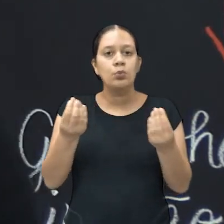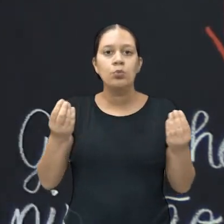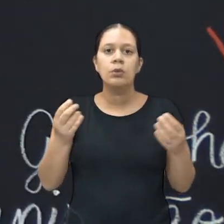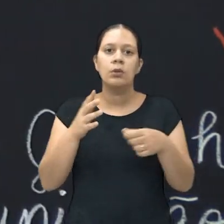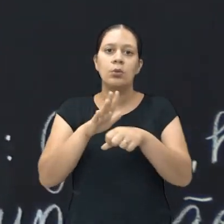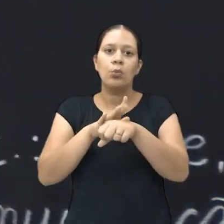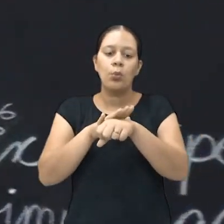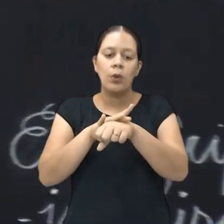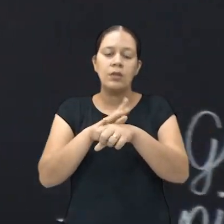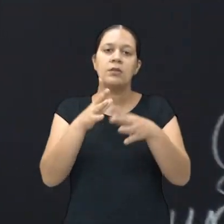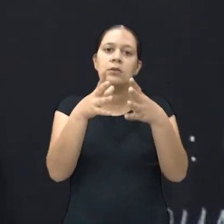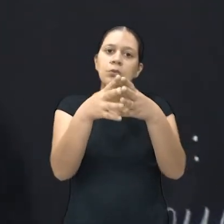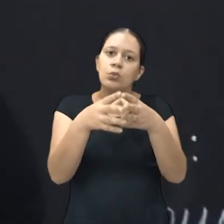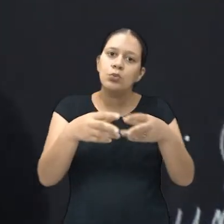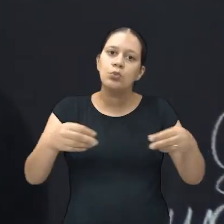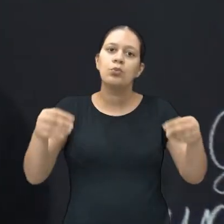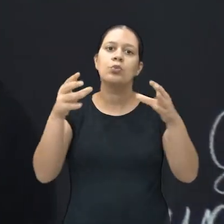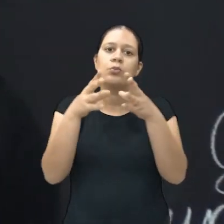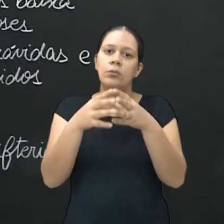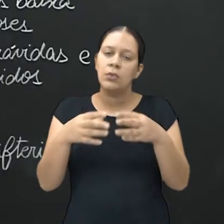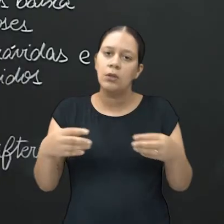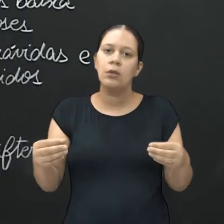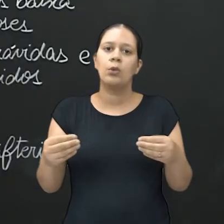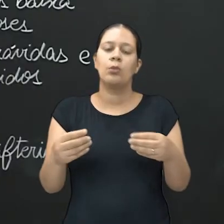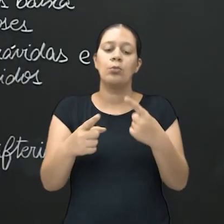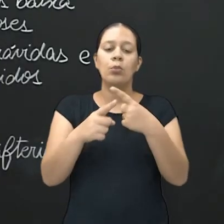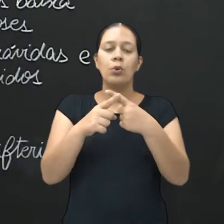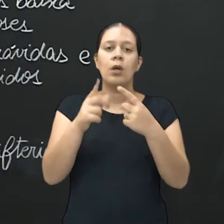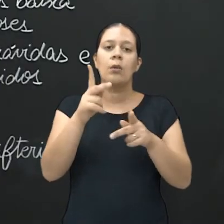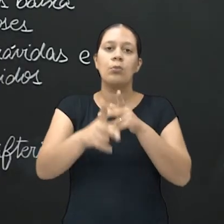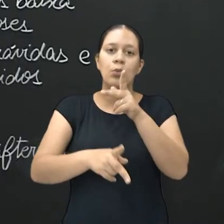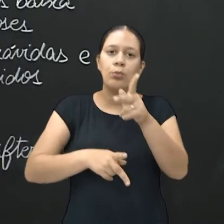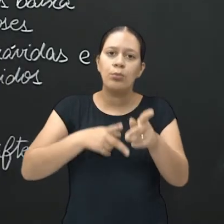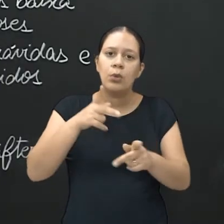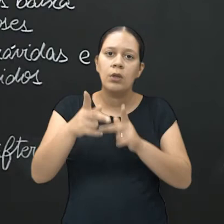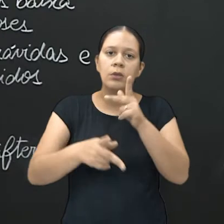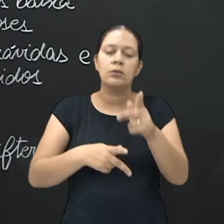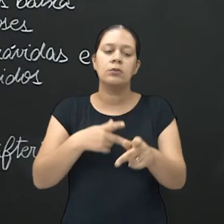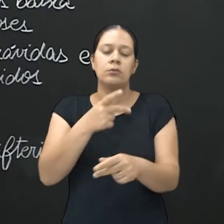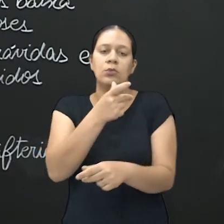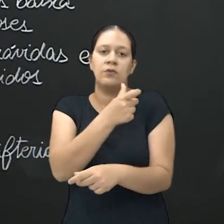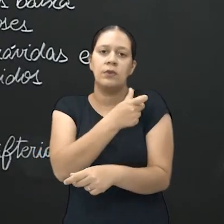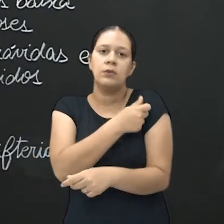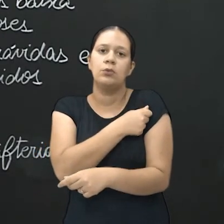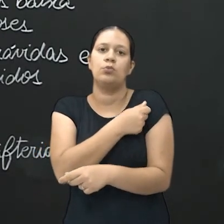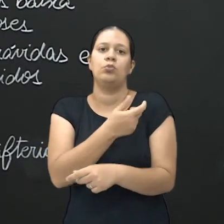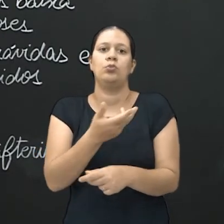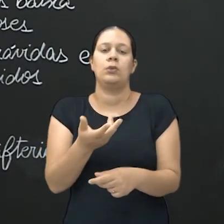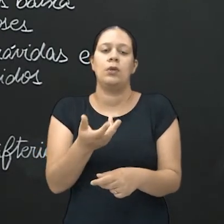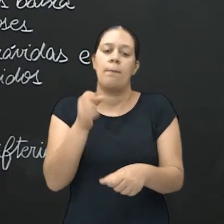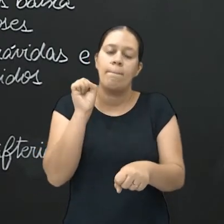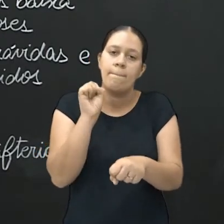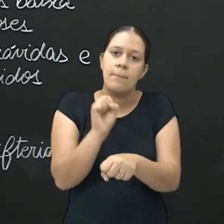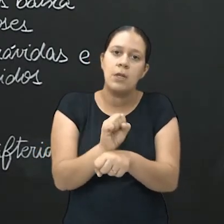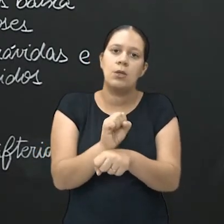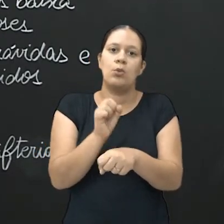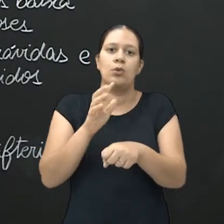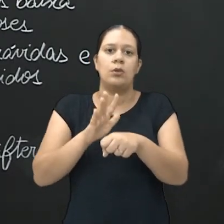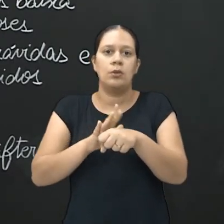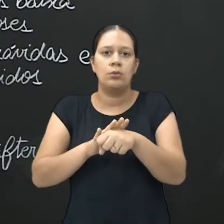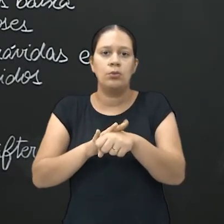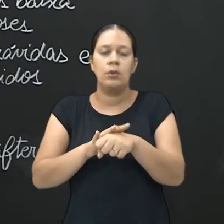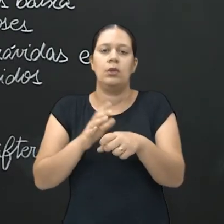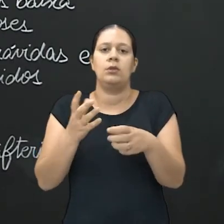erradicadas após a vacinação da população, ou a frequência baixou muito. E também percebe-se que algumas doenças, como